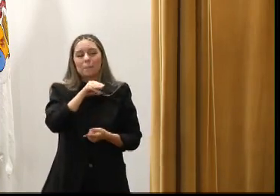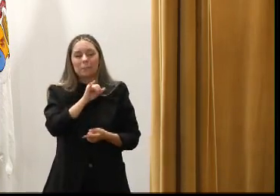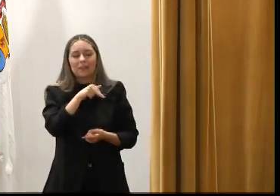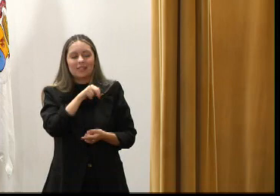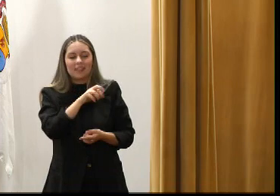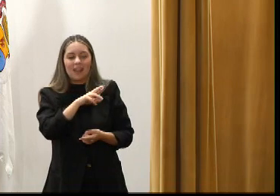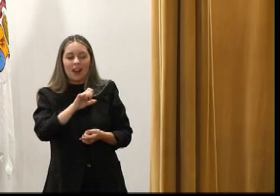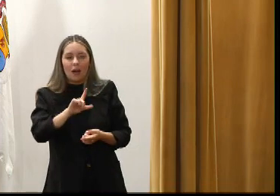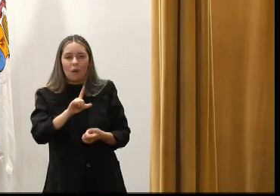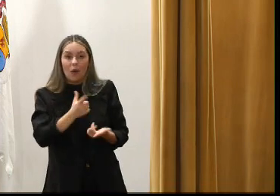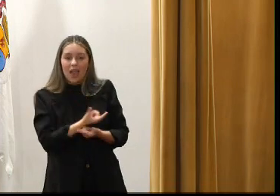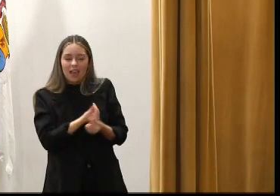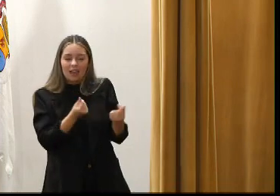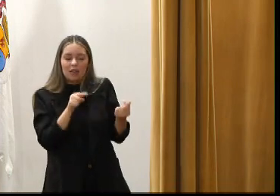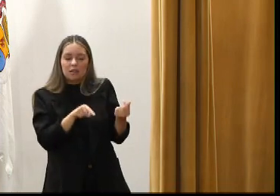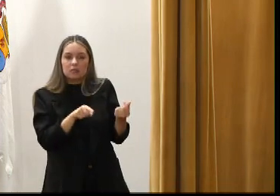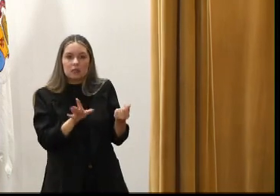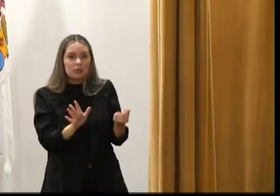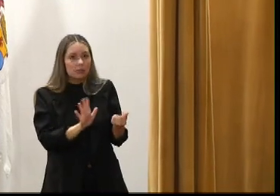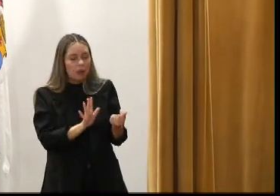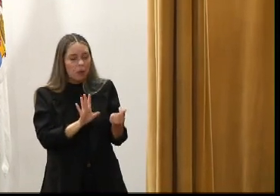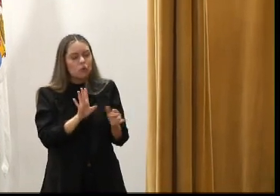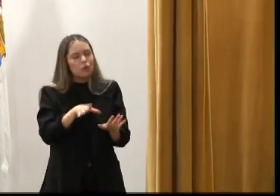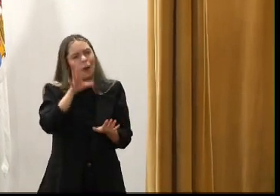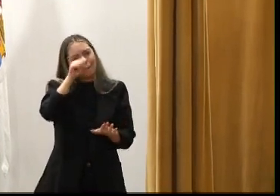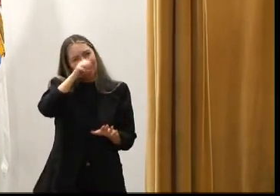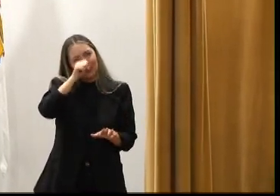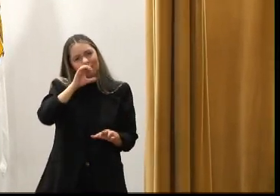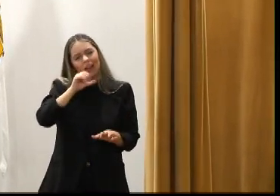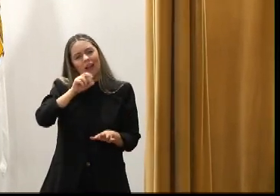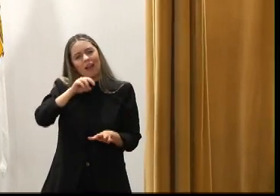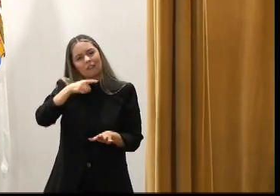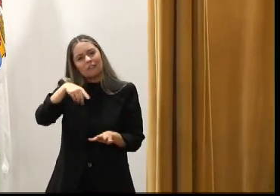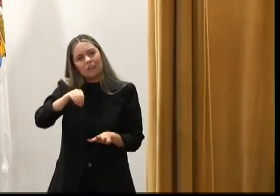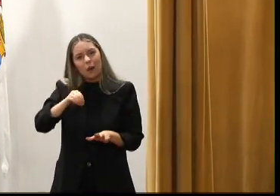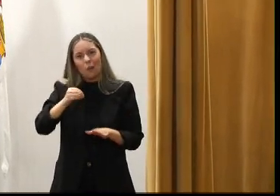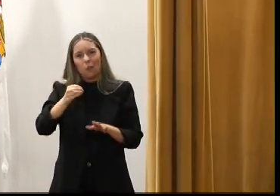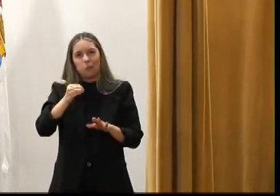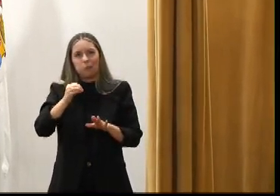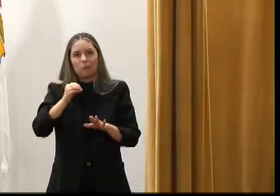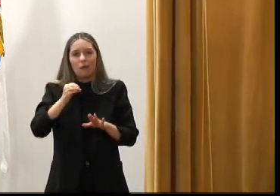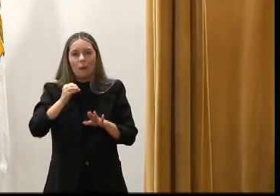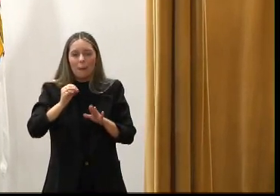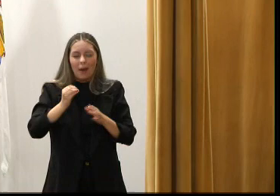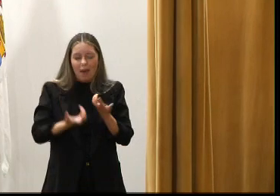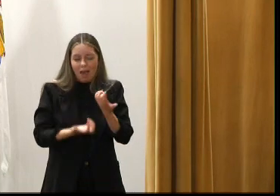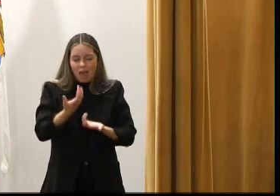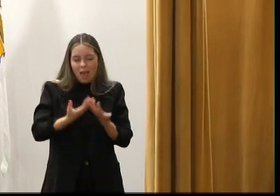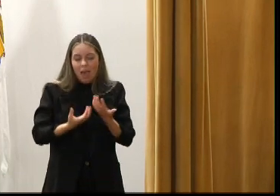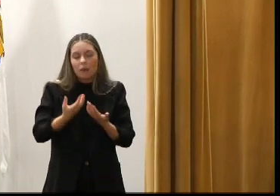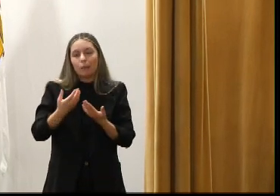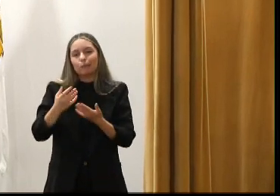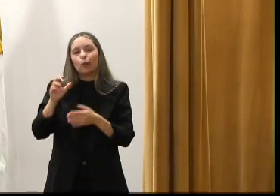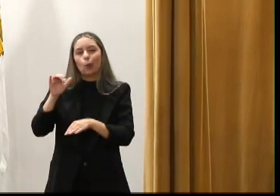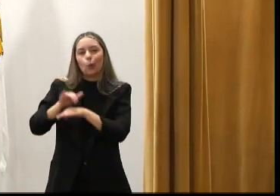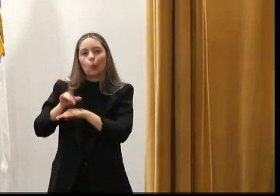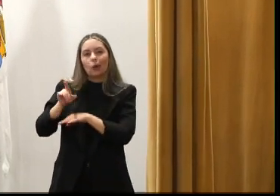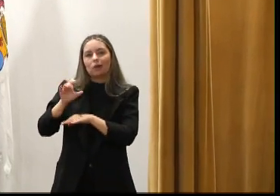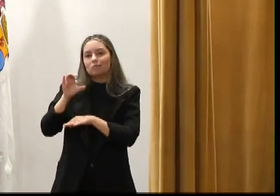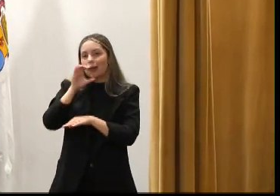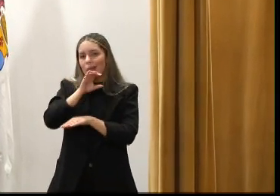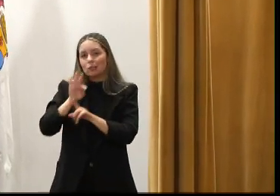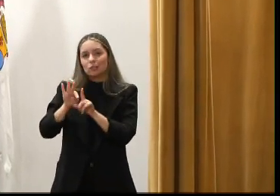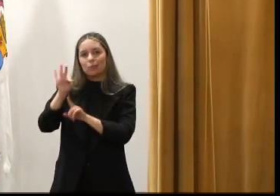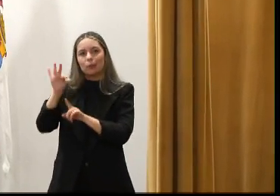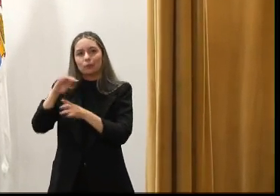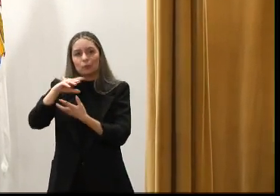produz riqueza. Já aprendemos que o carvão e sua queima produz aquecimento global, portanto, produz